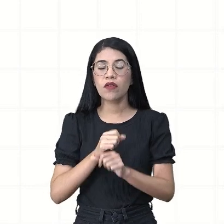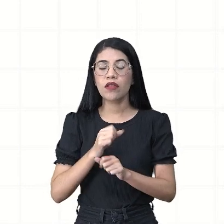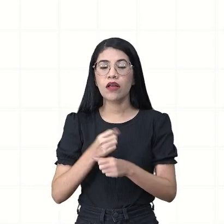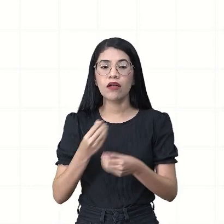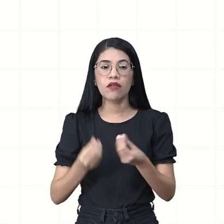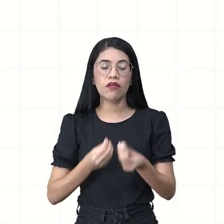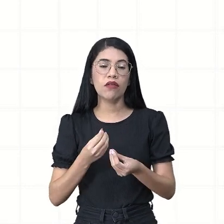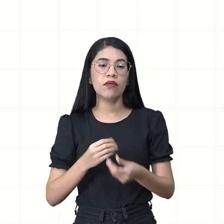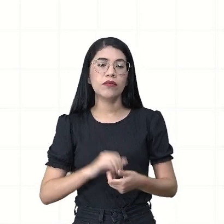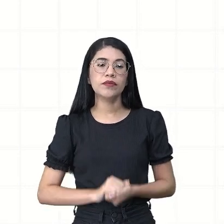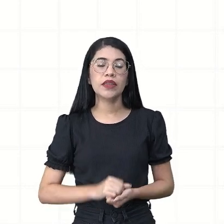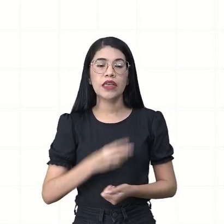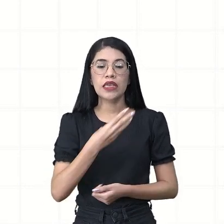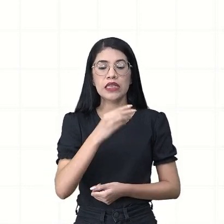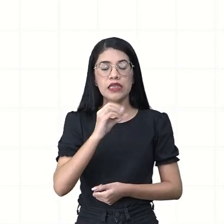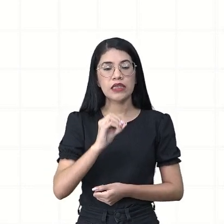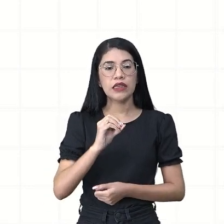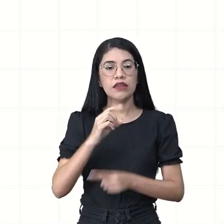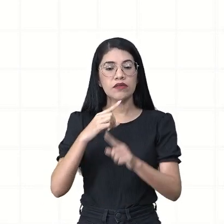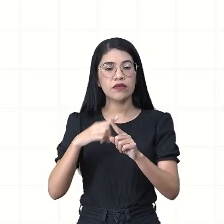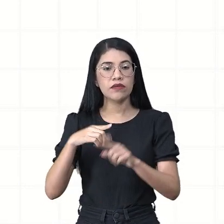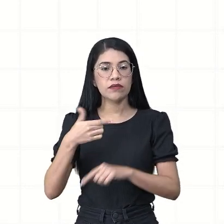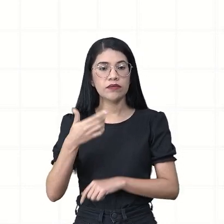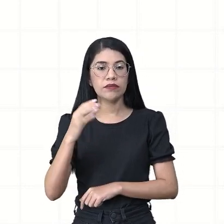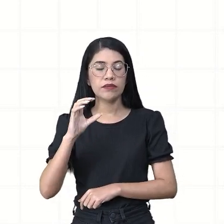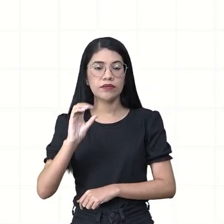transformar para milímetro, eu multiplico por 10.